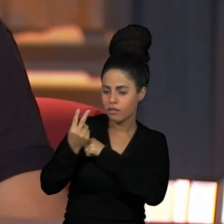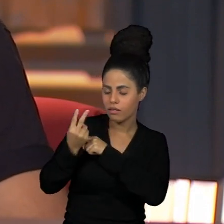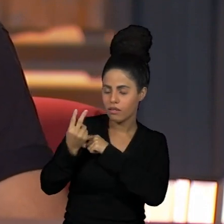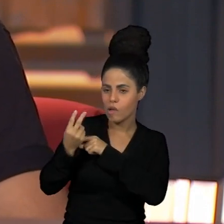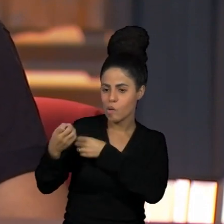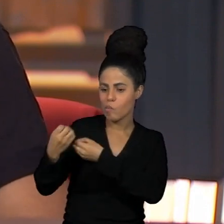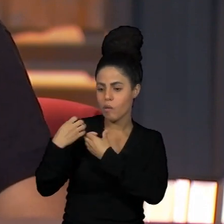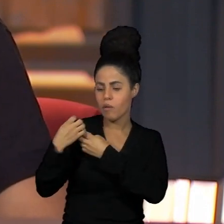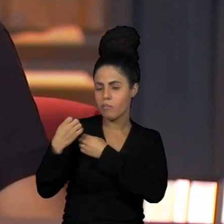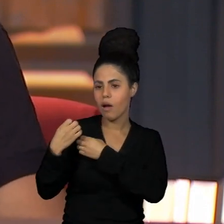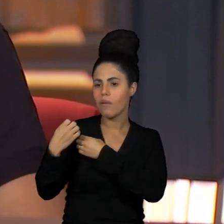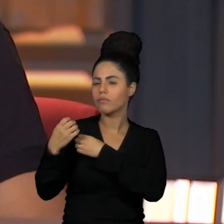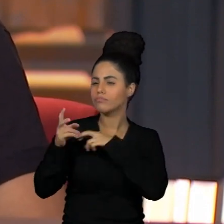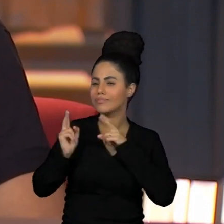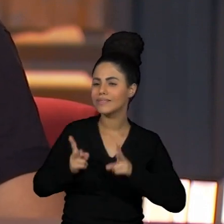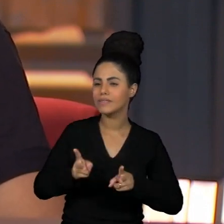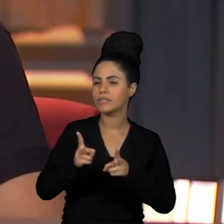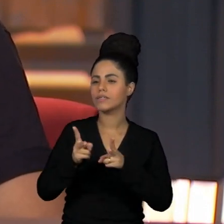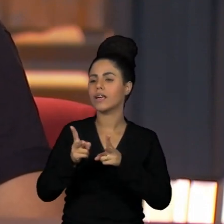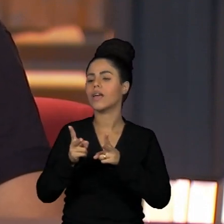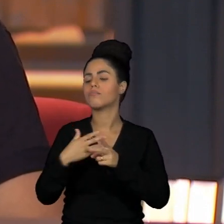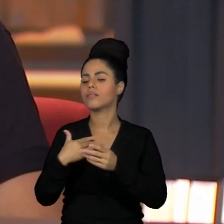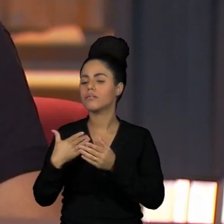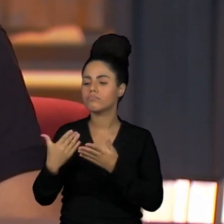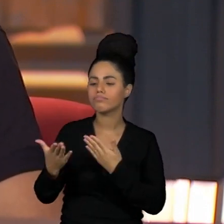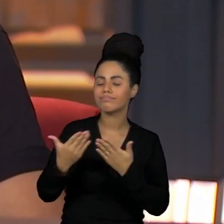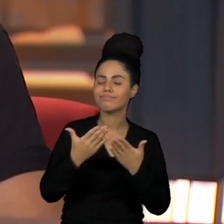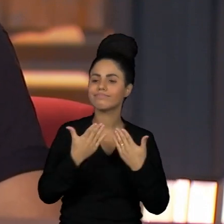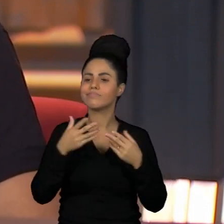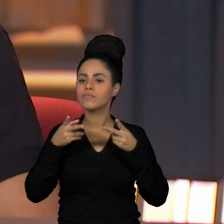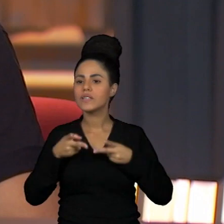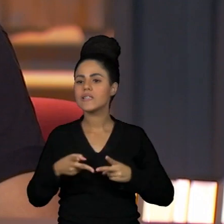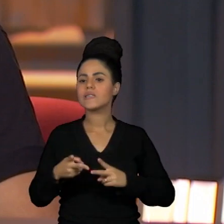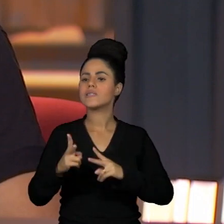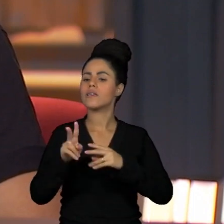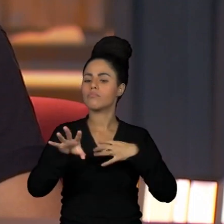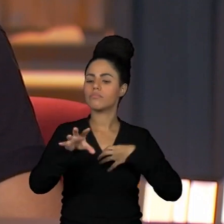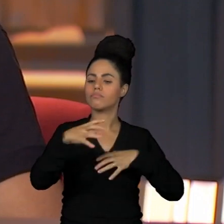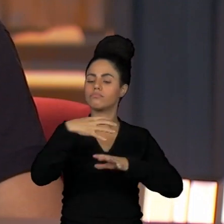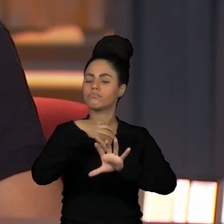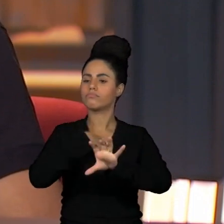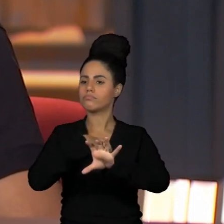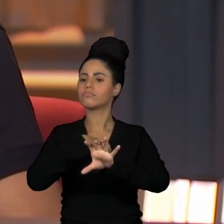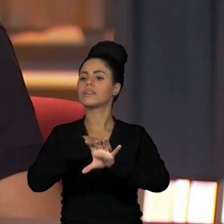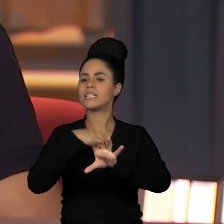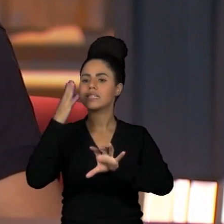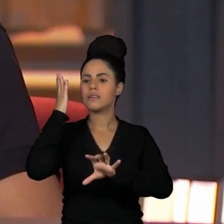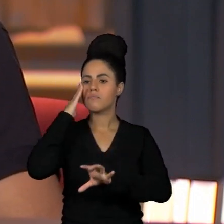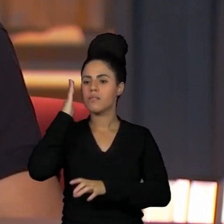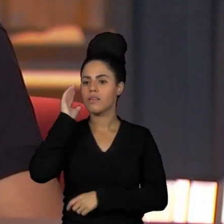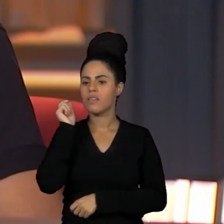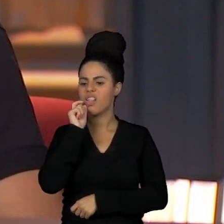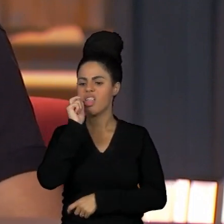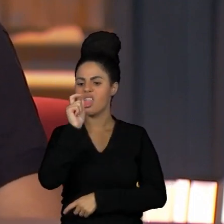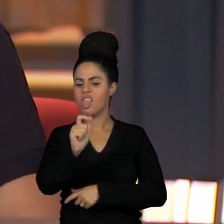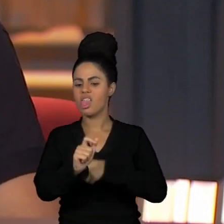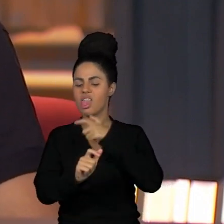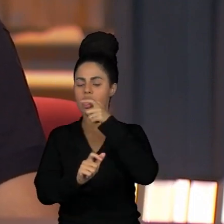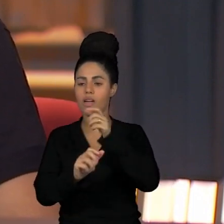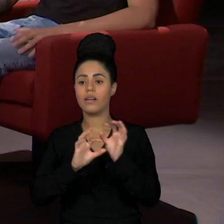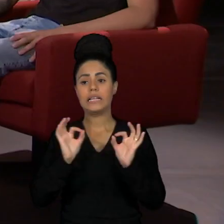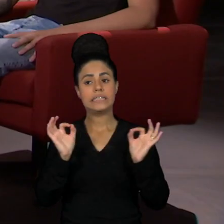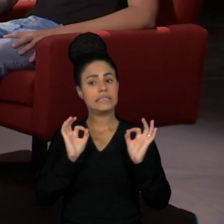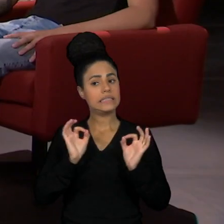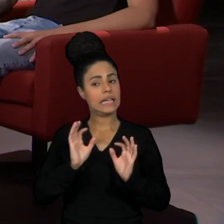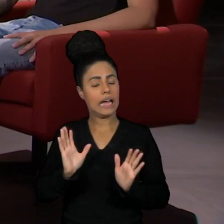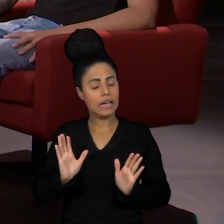hoje, de falar bem com todo mundo, de se colocar no lugar do outro, de não julgar ninguém, por mais que às vezes é difícil, mas eu